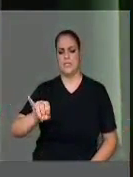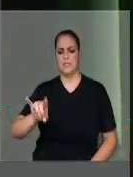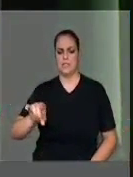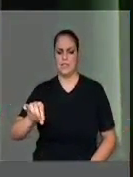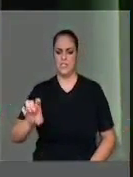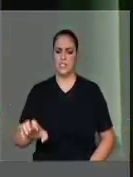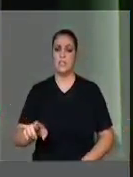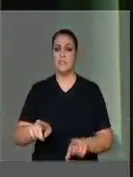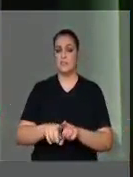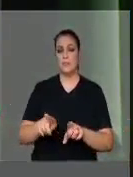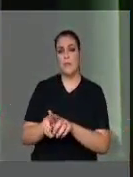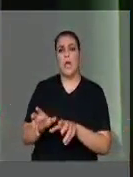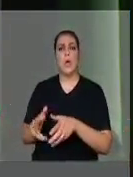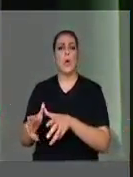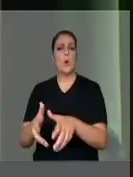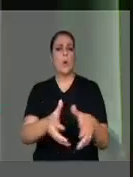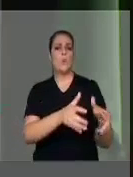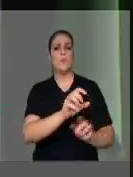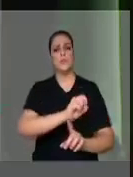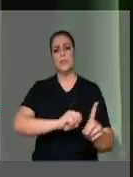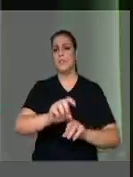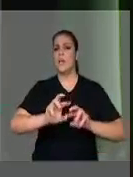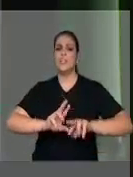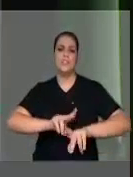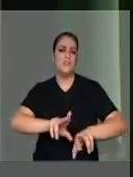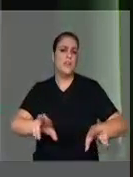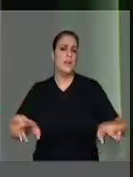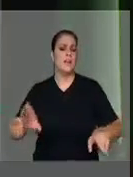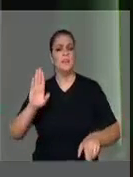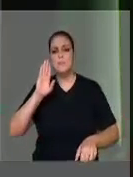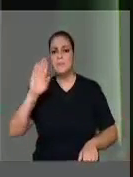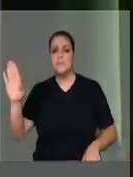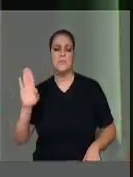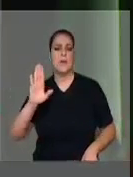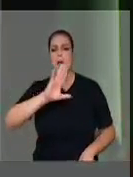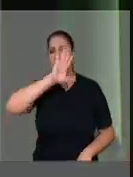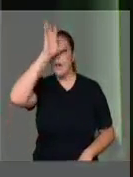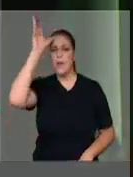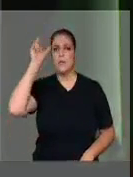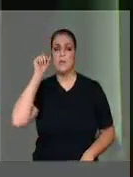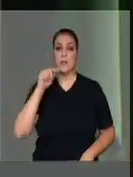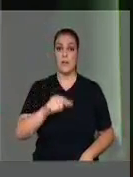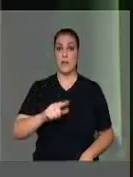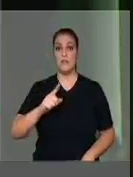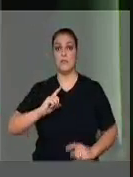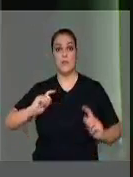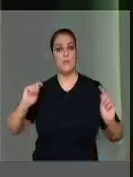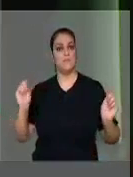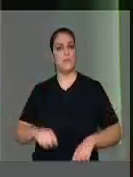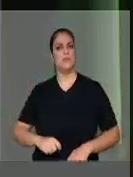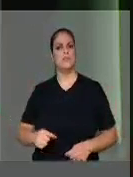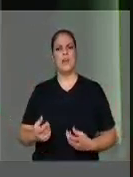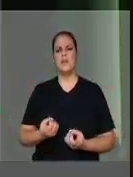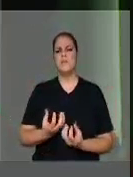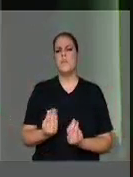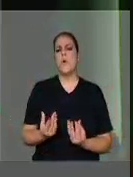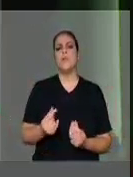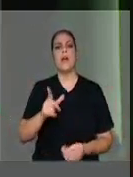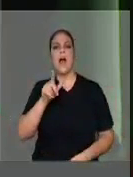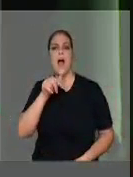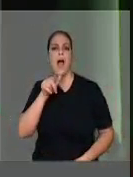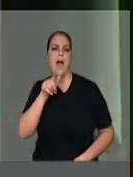planeta. A Amazônia é a detentora do maior potencial hídrico do